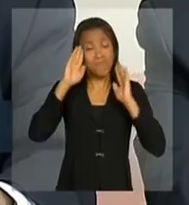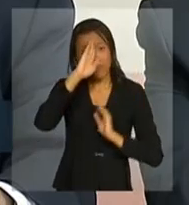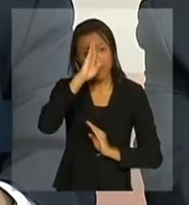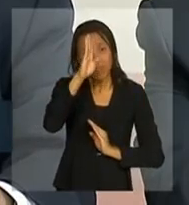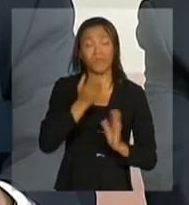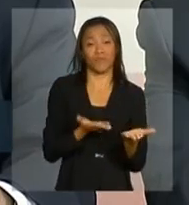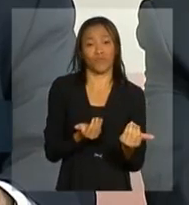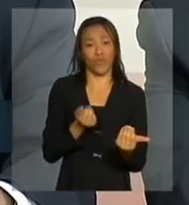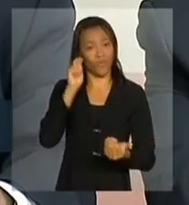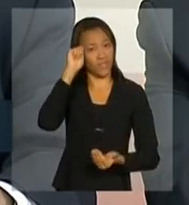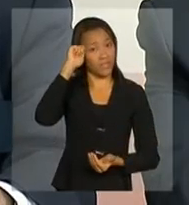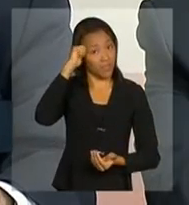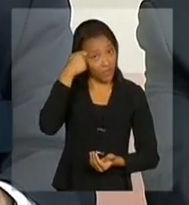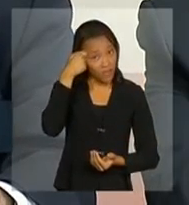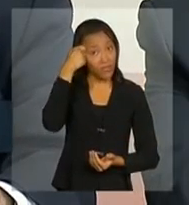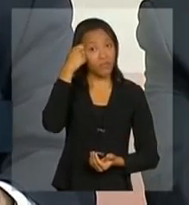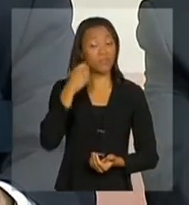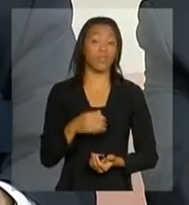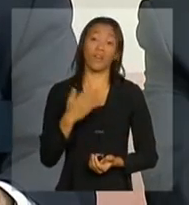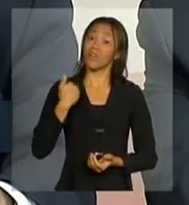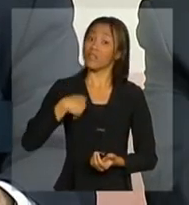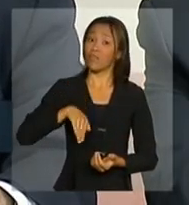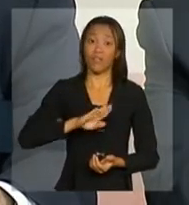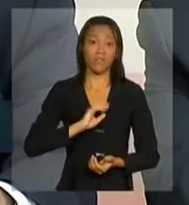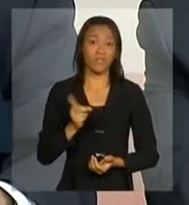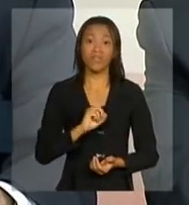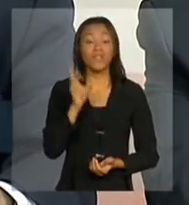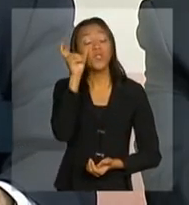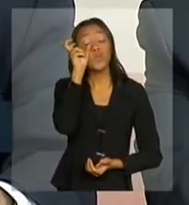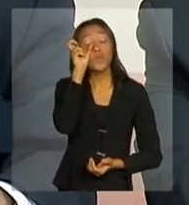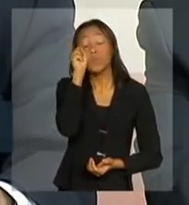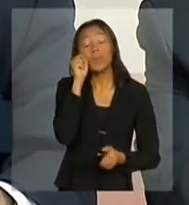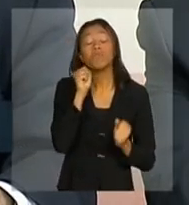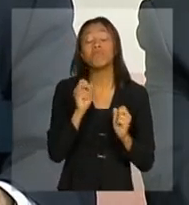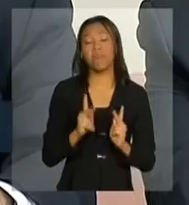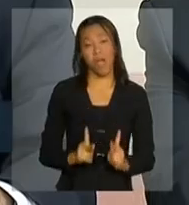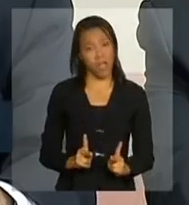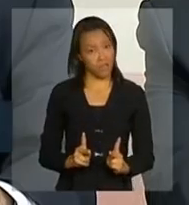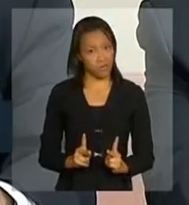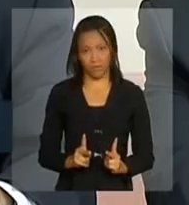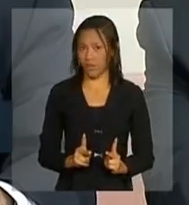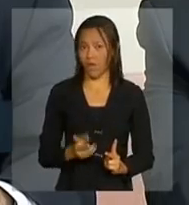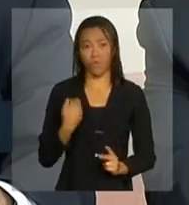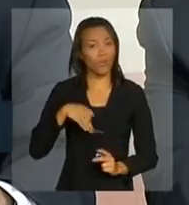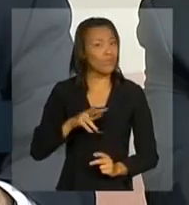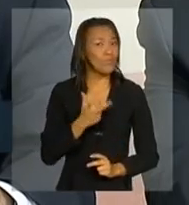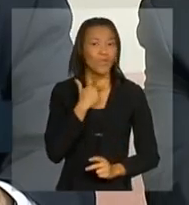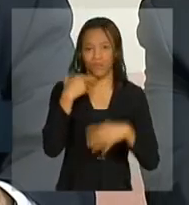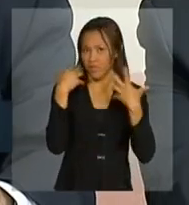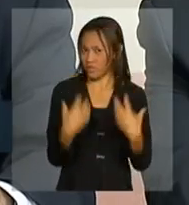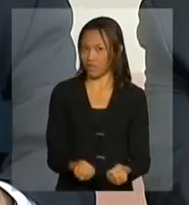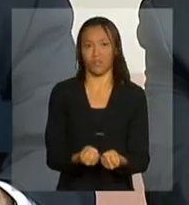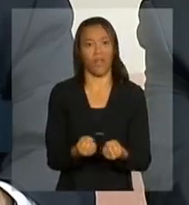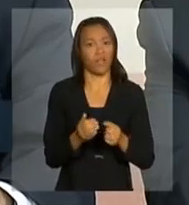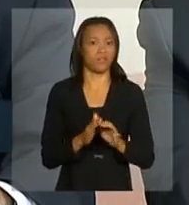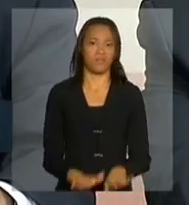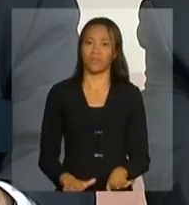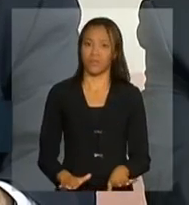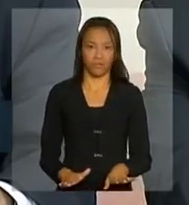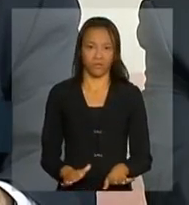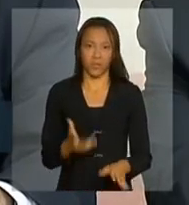não nos deixariam não nos deveriam deixar dormir em paz. Nós não podemos aceitar como um fato dado.